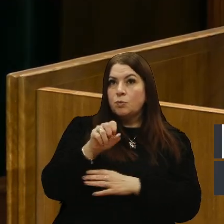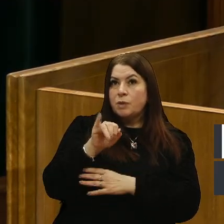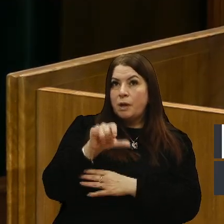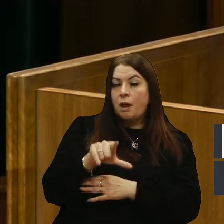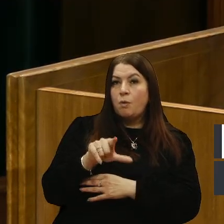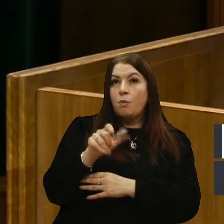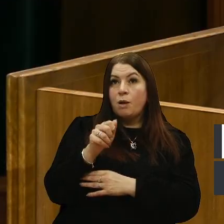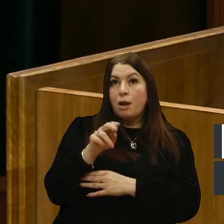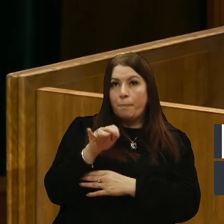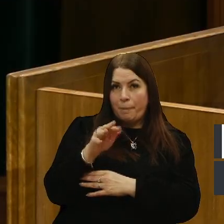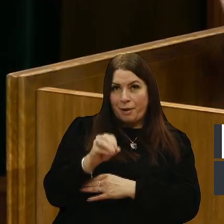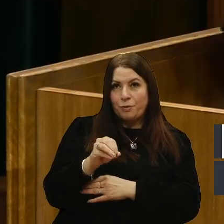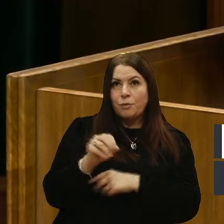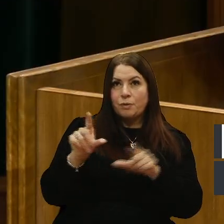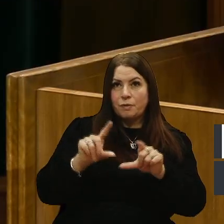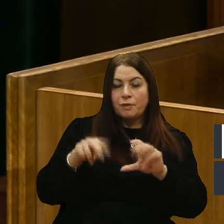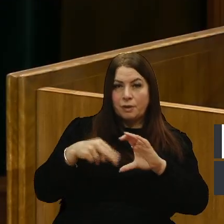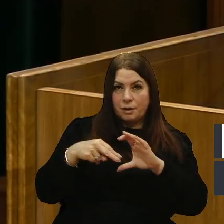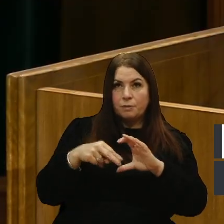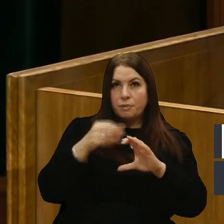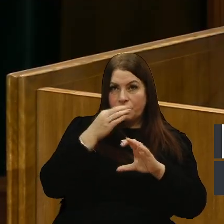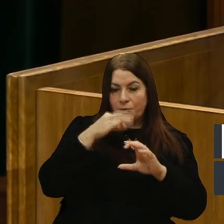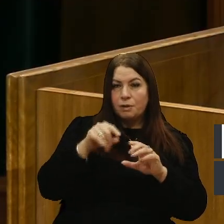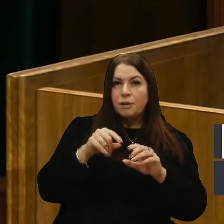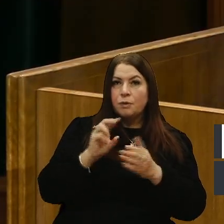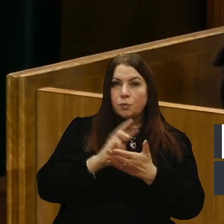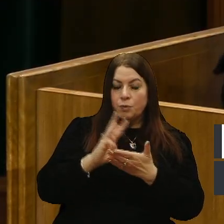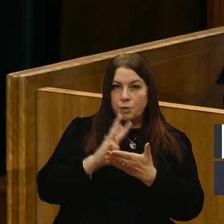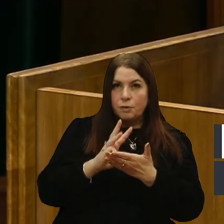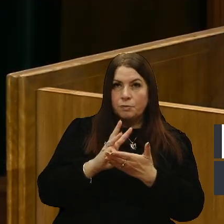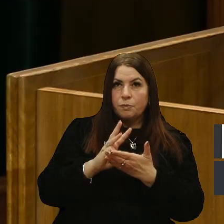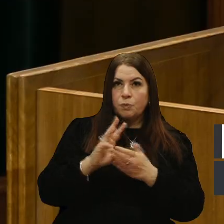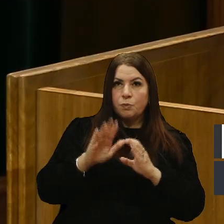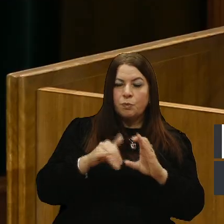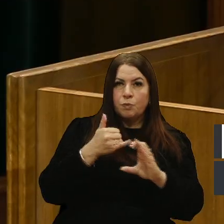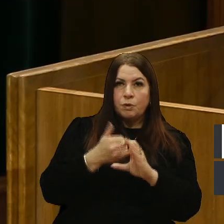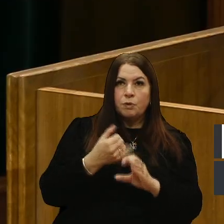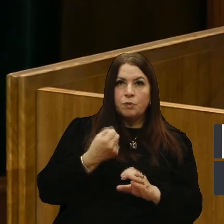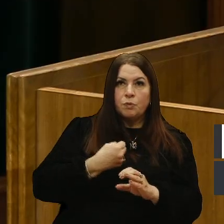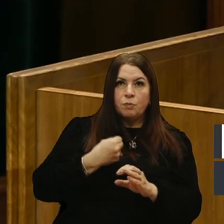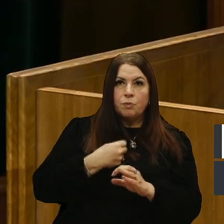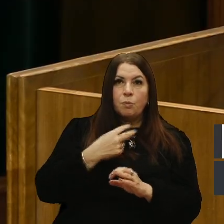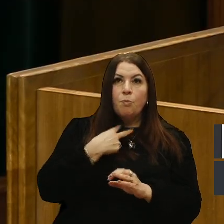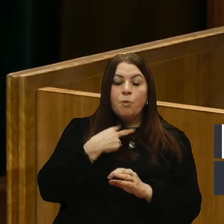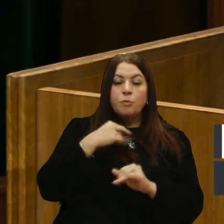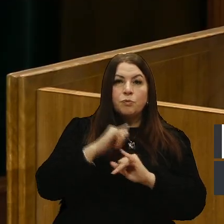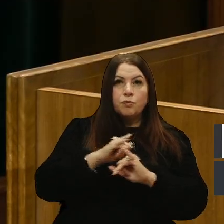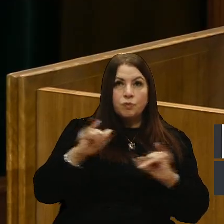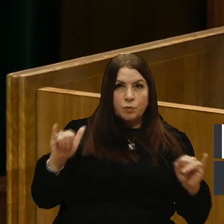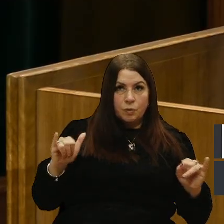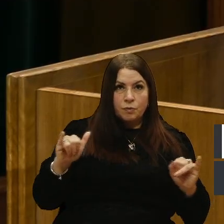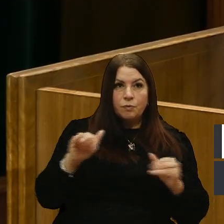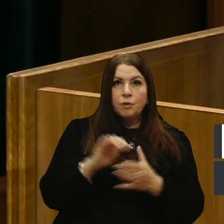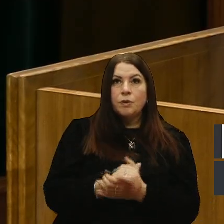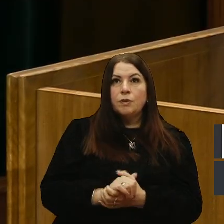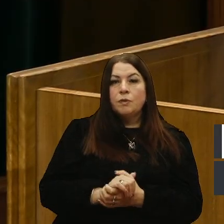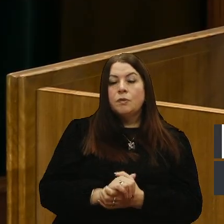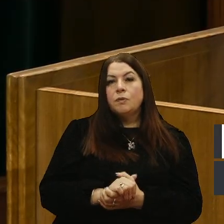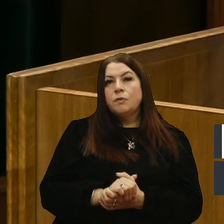da TV Câmara Caxias do Sul. Inclusive, recebi no meu WhatsApp agora o canal, o número, mas ainda não pode ser divulgado.